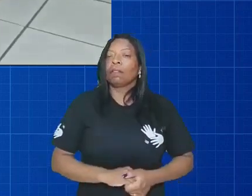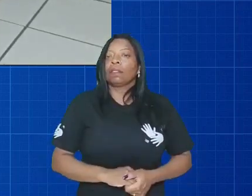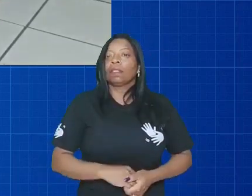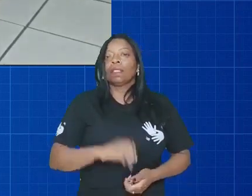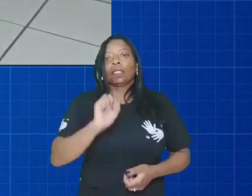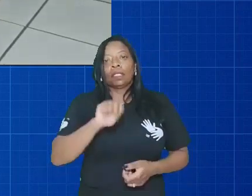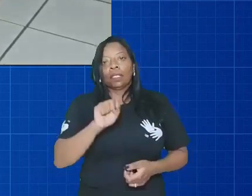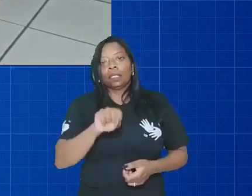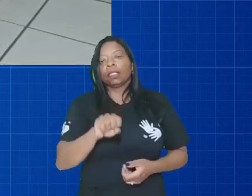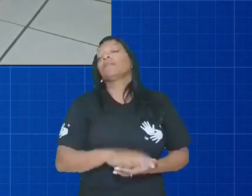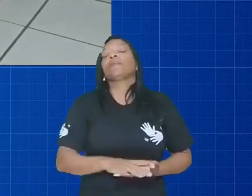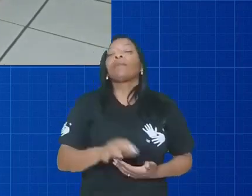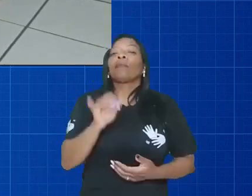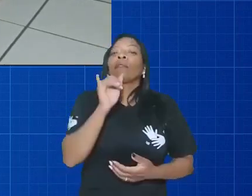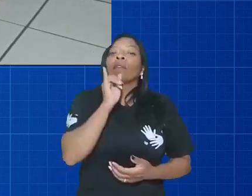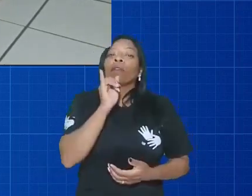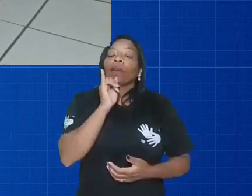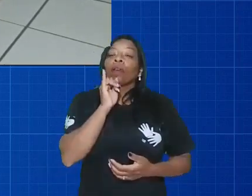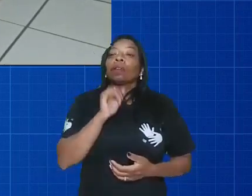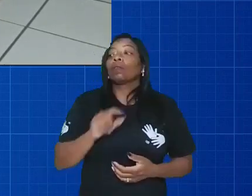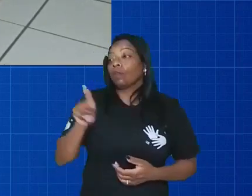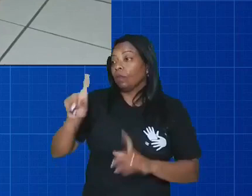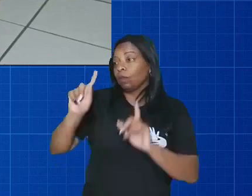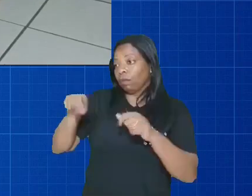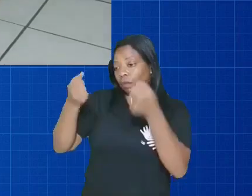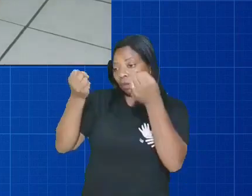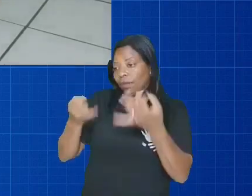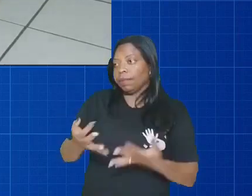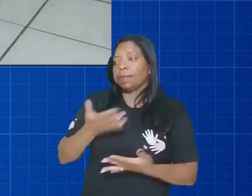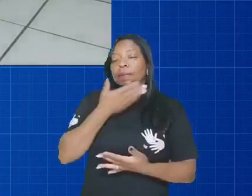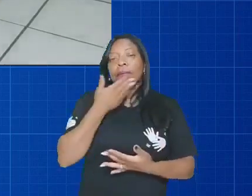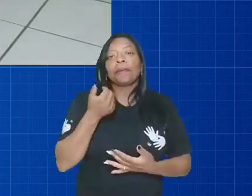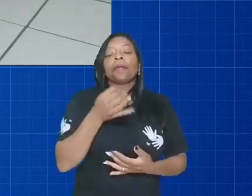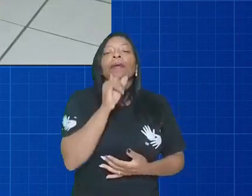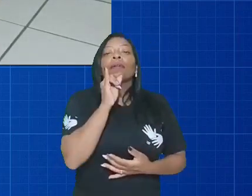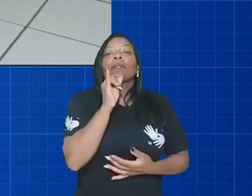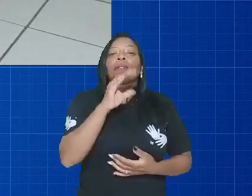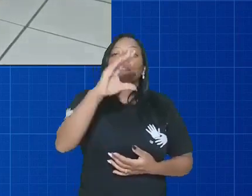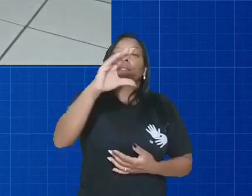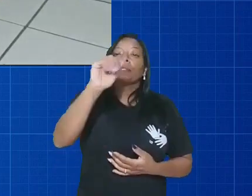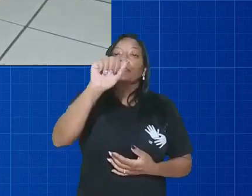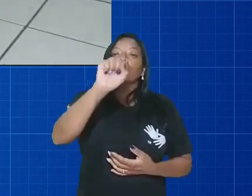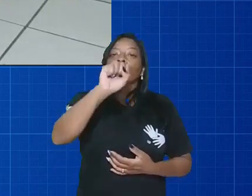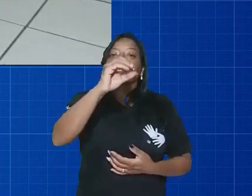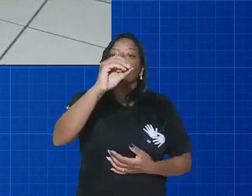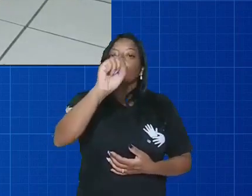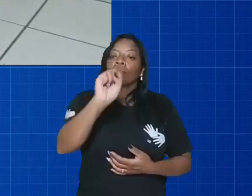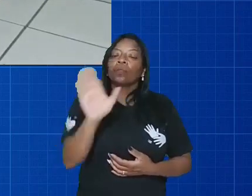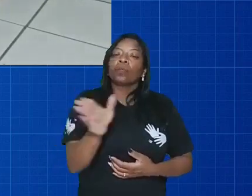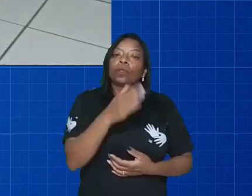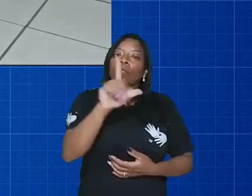casos, acredito que você seja melhor, inclusive, para falar do que eu, no sentido dos casos leves, né, que são considerados casos